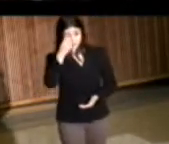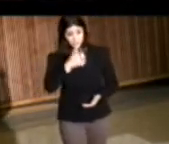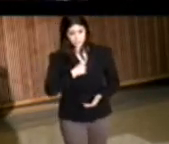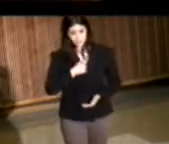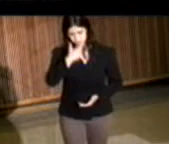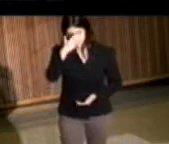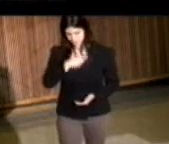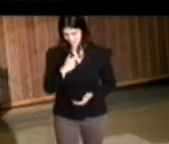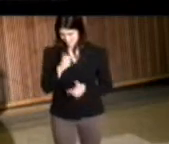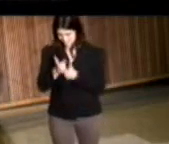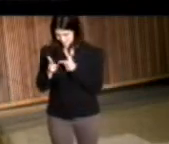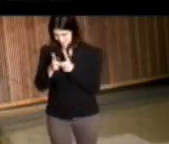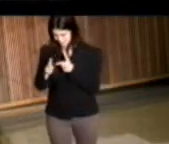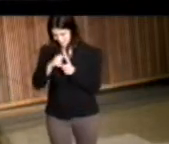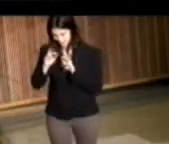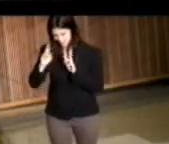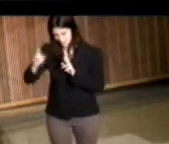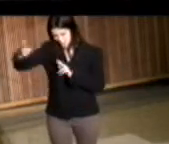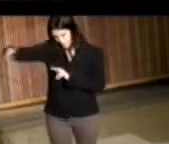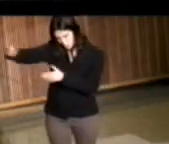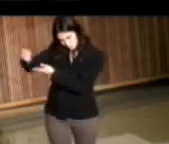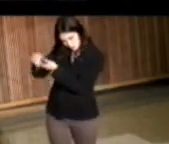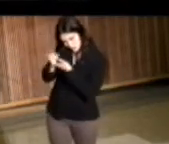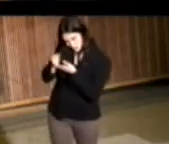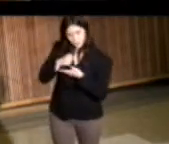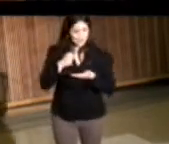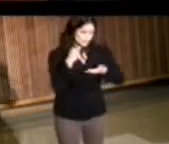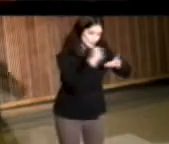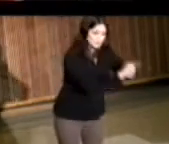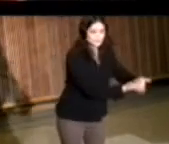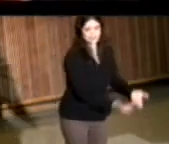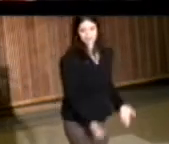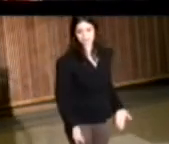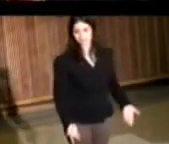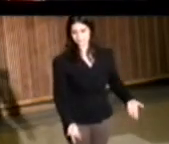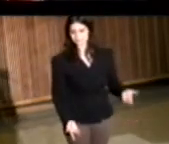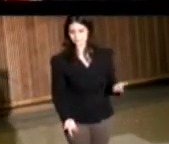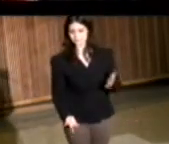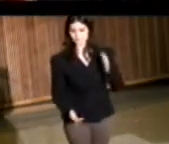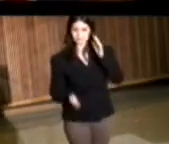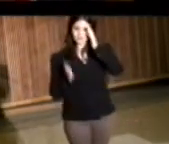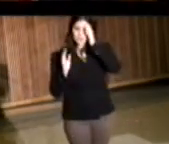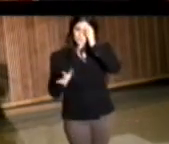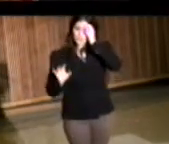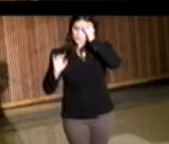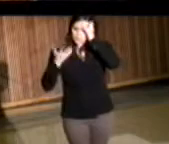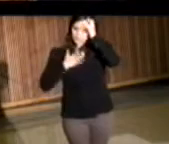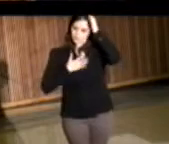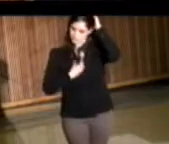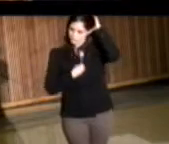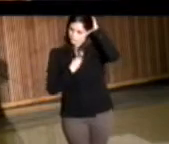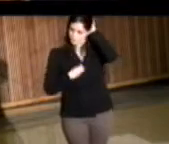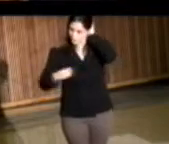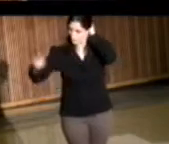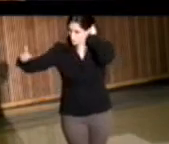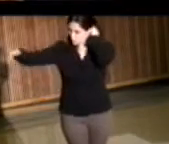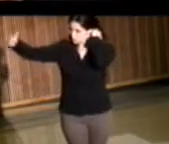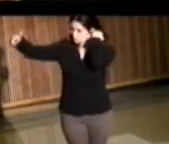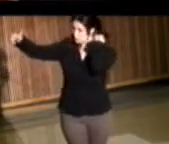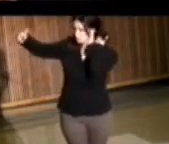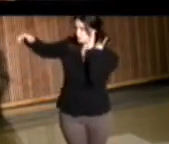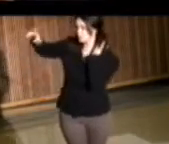momentos muito críticos na minha vida, Deus levantou pessoas que investiram na minha vida.